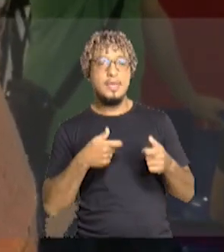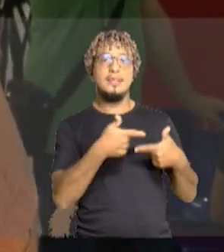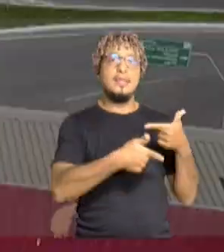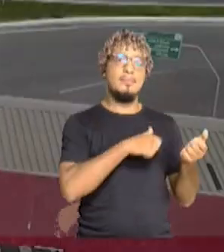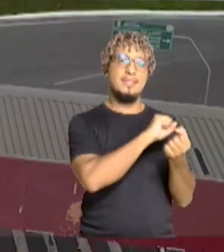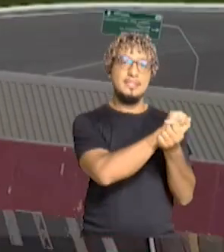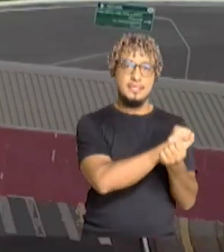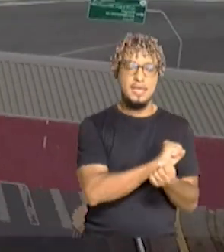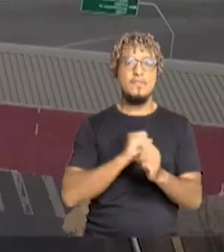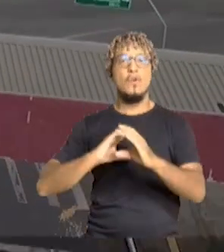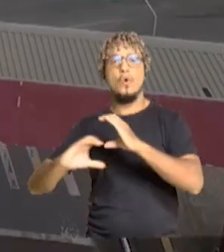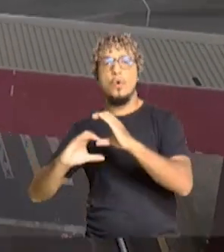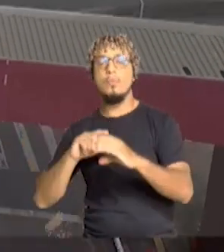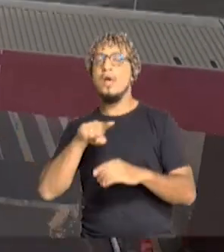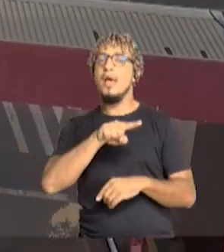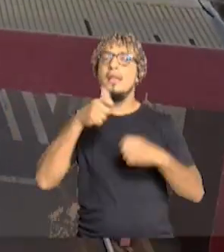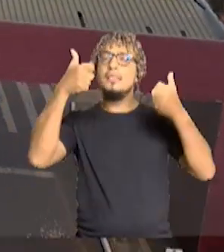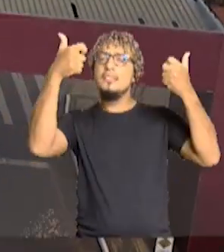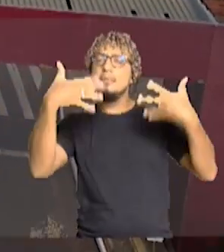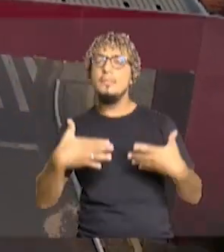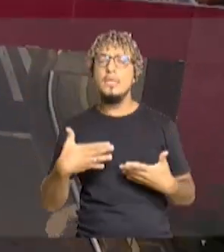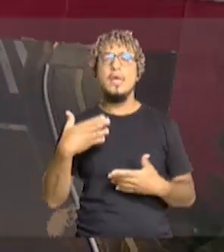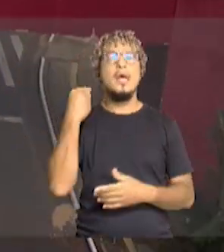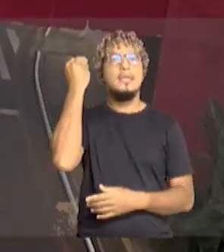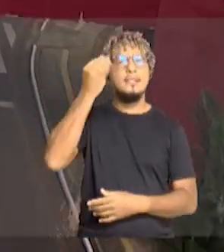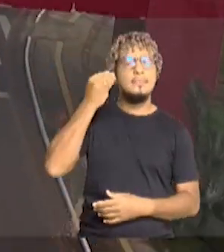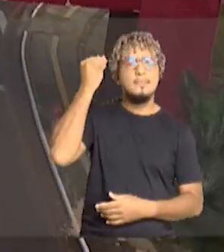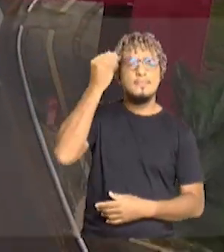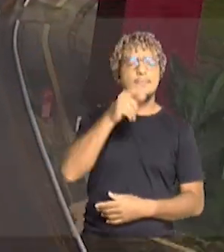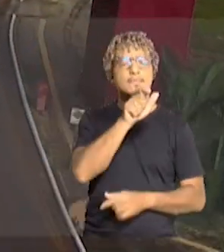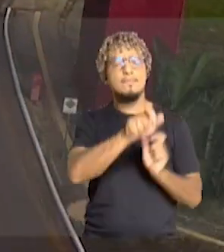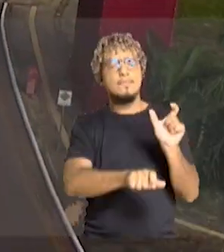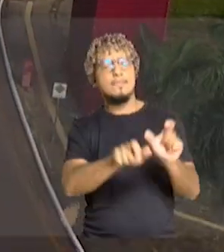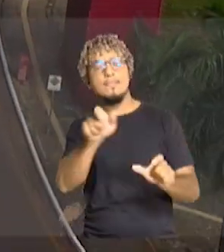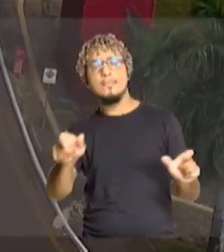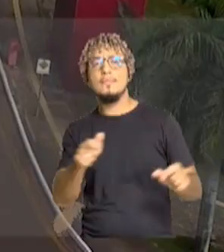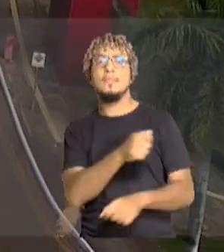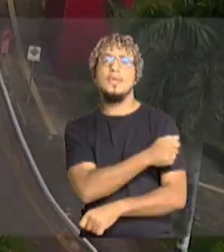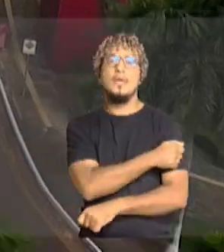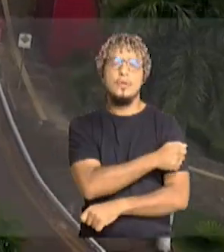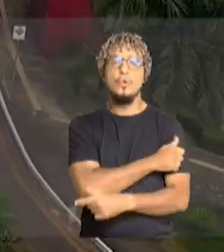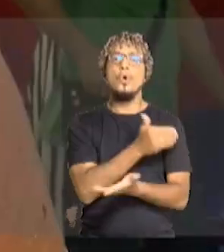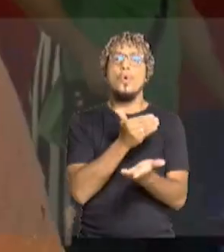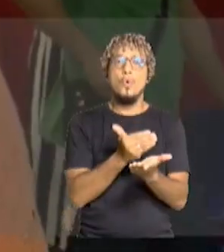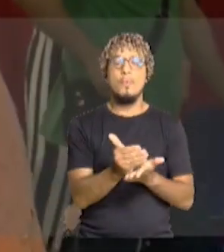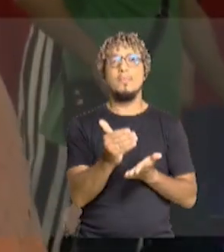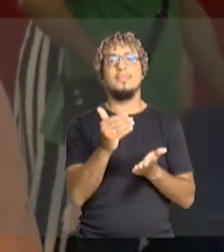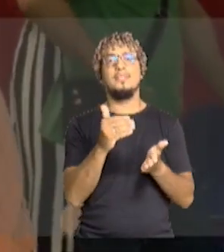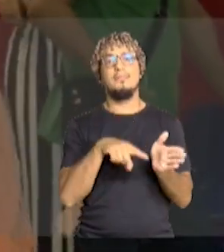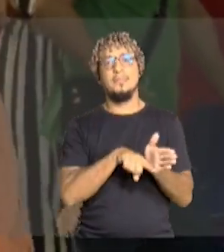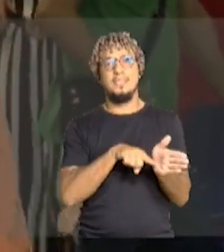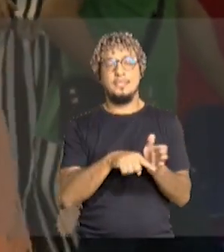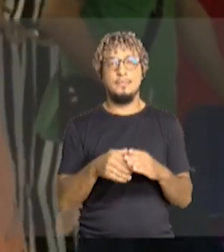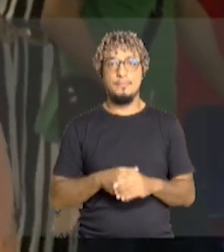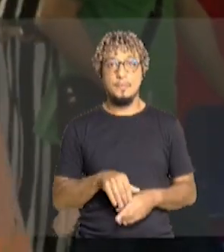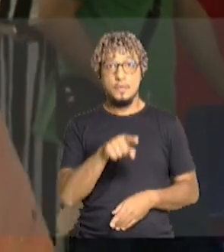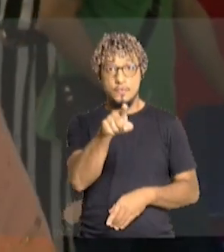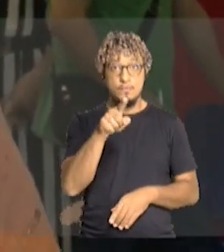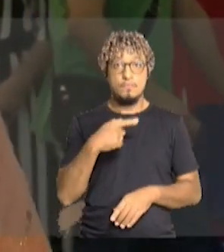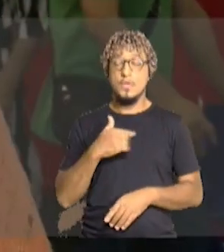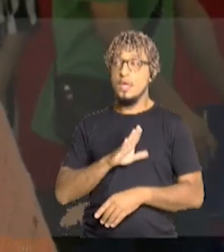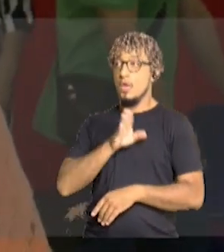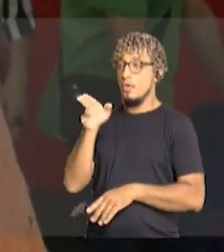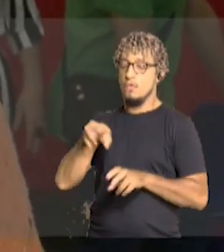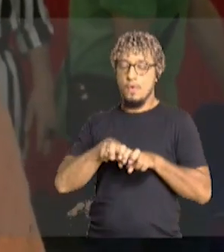comunicação ela fala sobre a experiência adquirida pelos alunos a partir da pesquisa quando a gente vai para uma banca